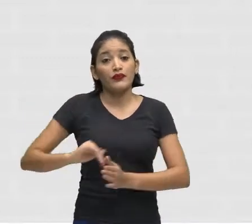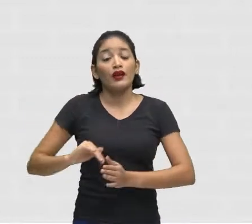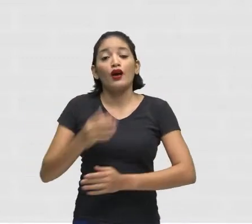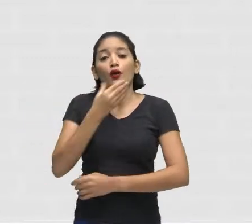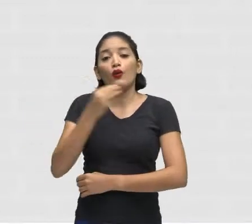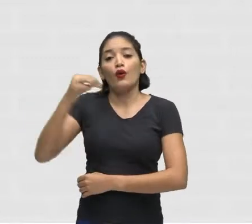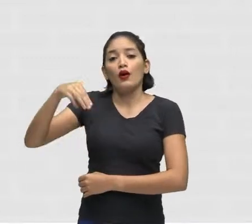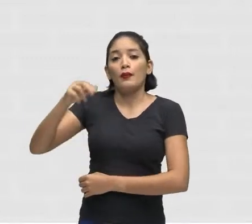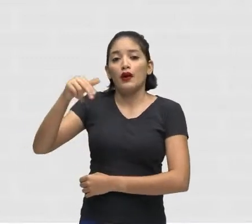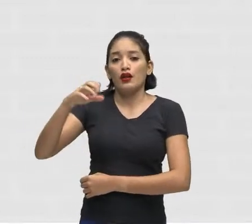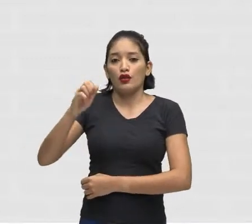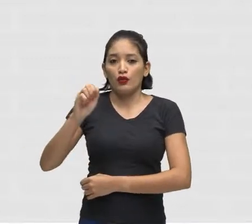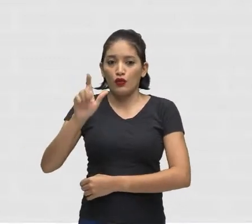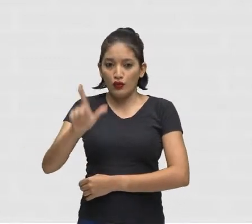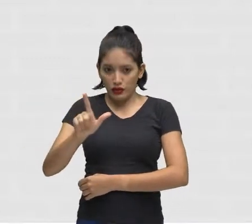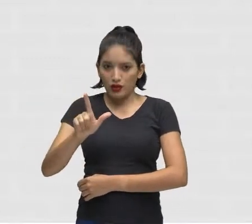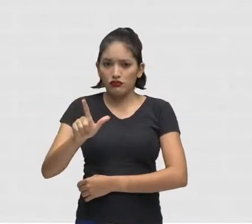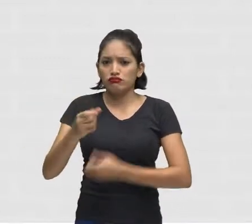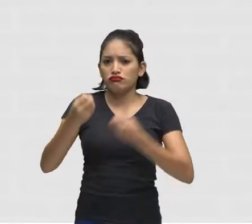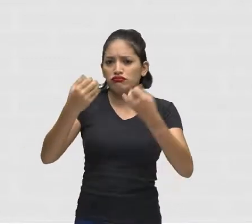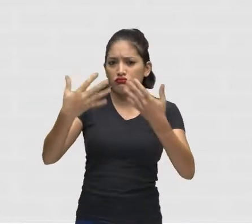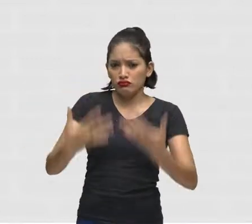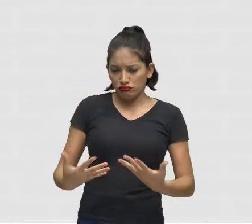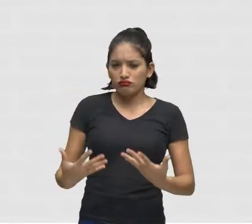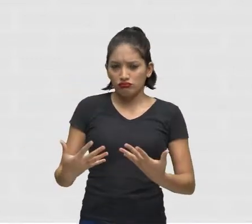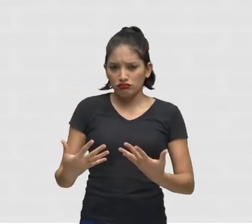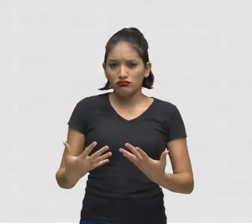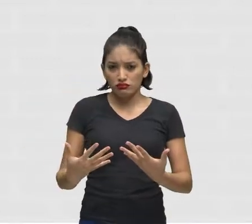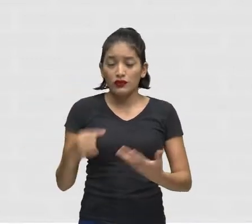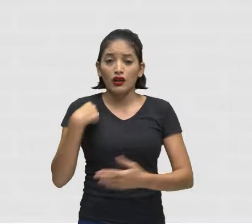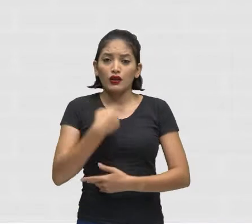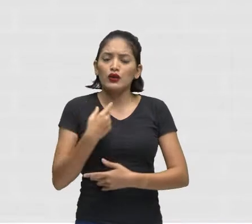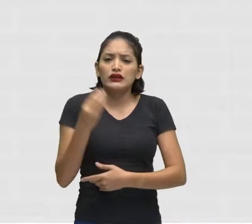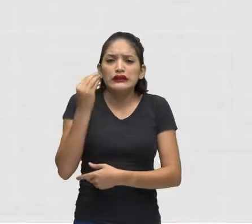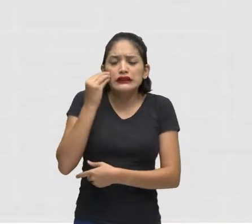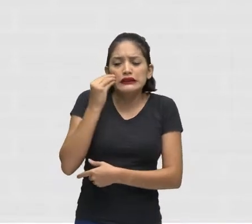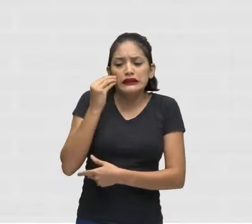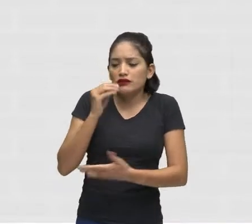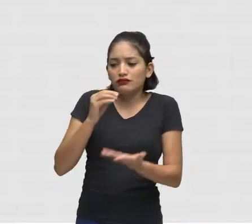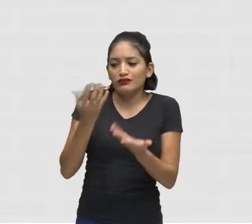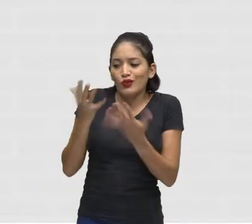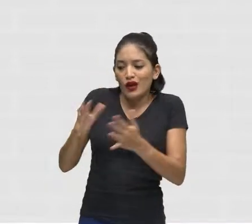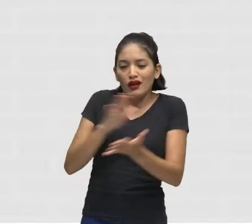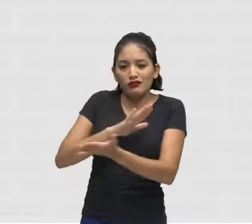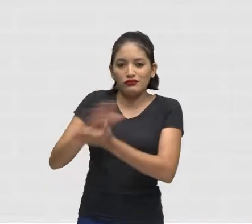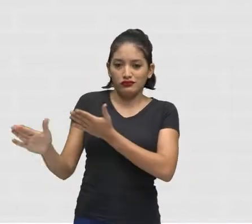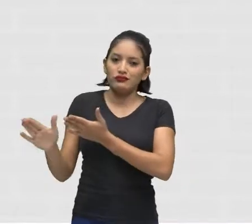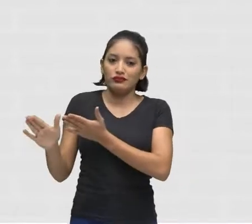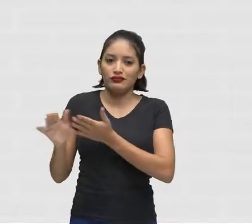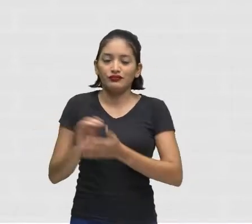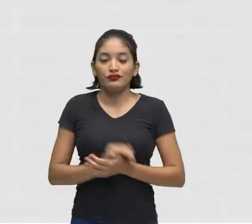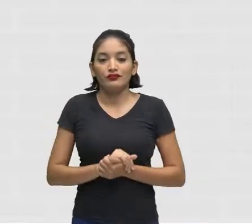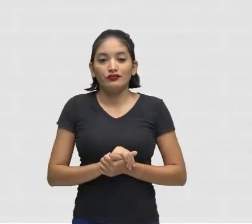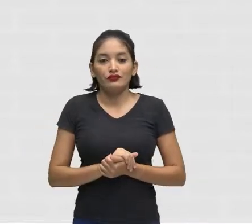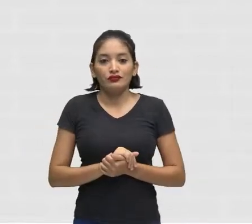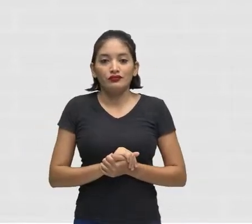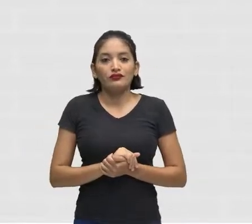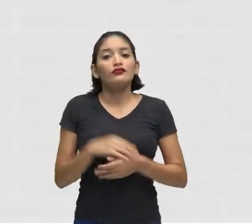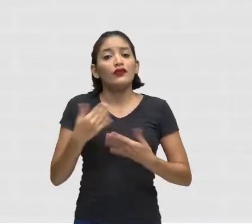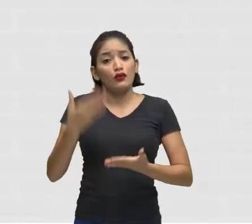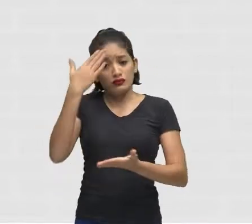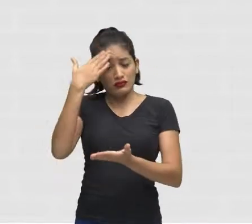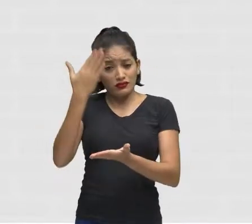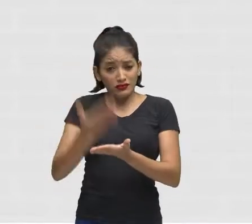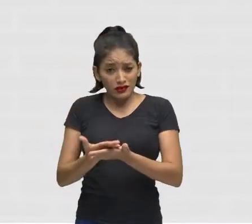de a indesejada das noites, porque de fato todos nós tentamos fugir e correr dela. Embora ela seja uma das certezas da